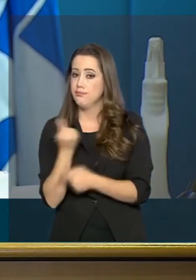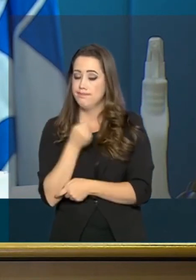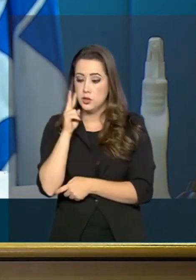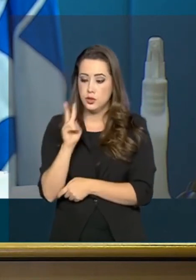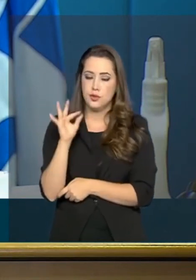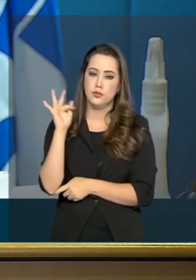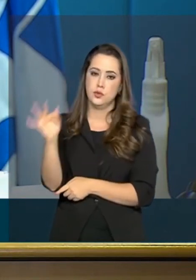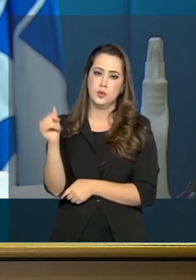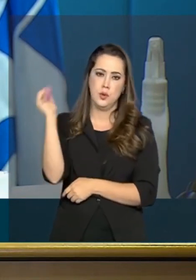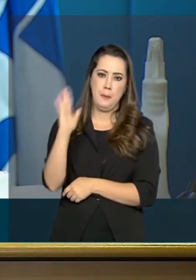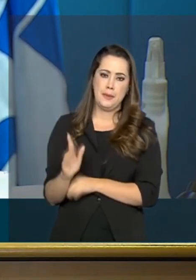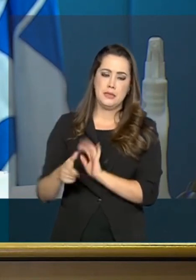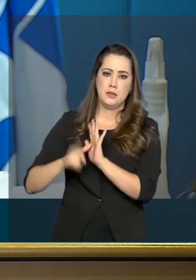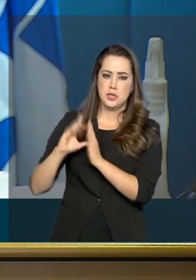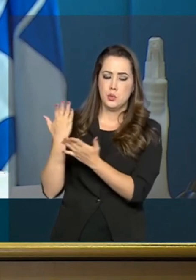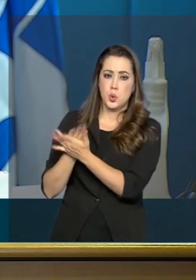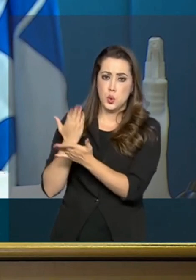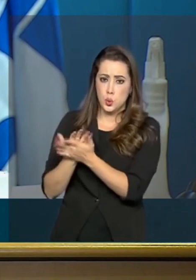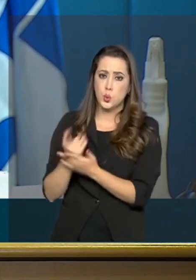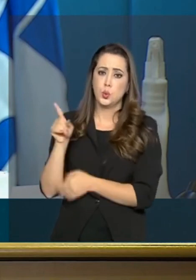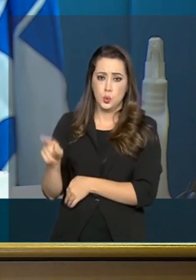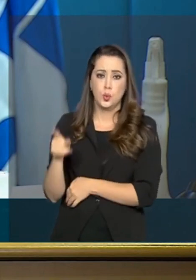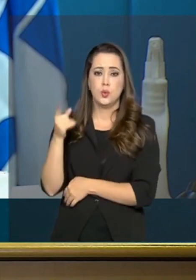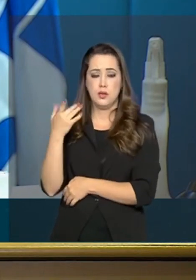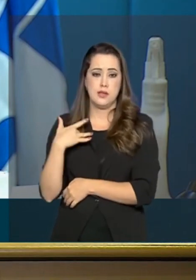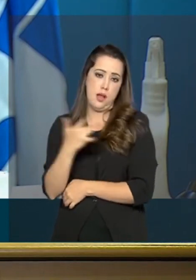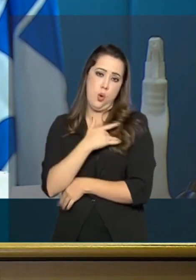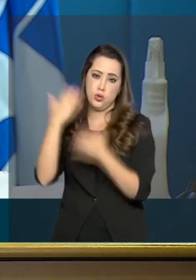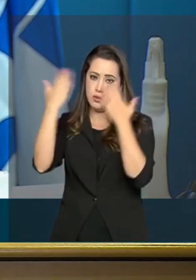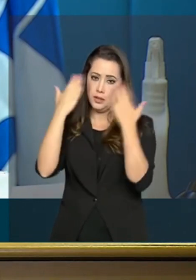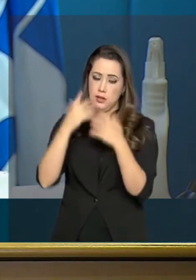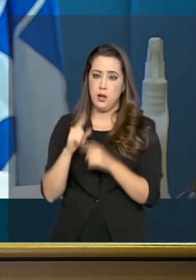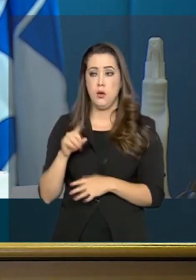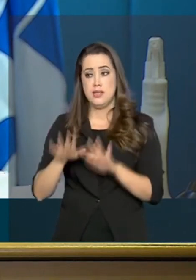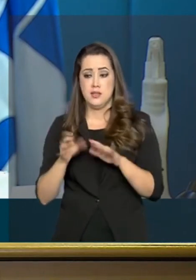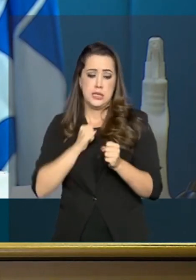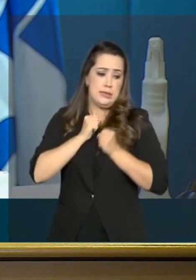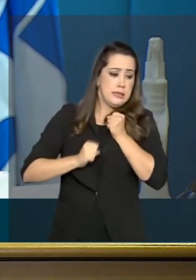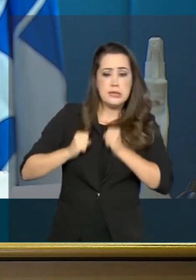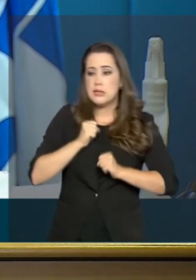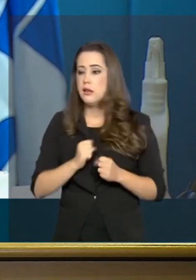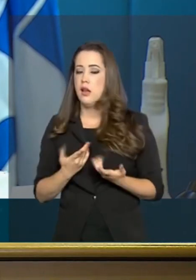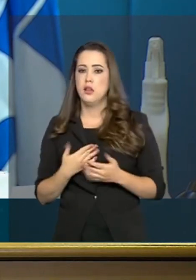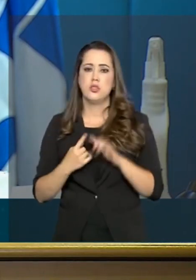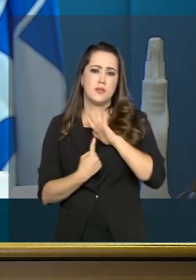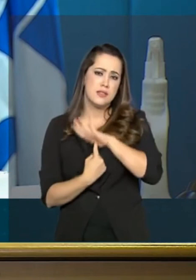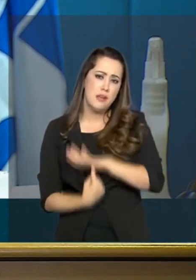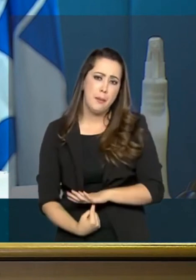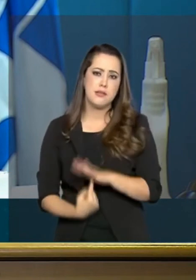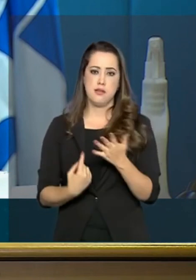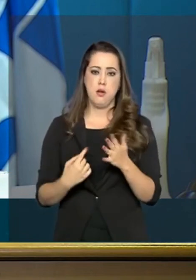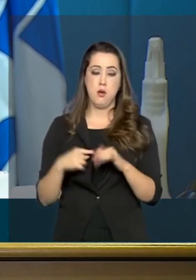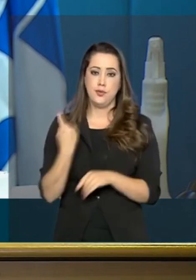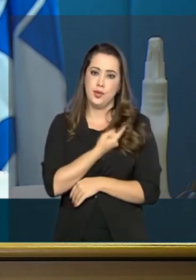prevendo, né? O Brasil se antecipou nisso, sobre a saúde mental das pessoas, em forma de ansiedade, de depressão e, por último, o que nós